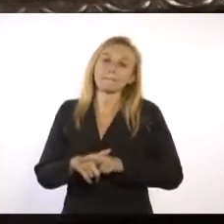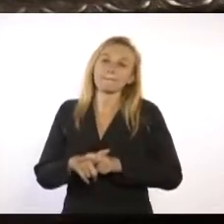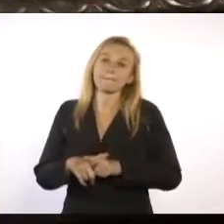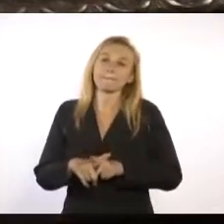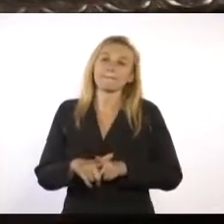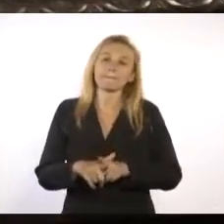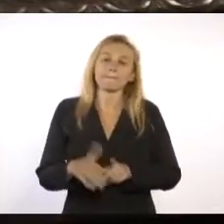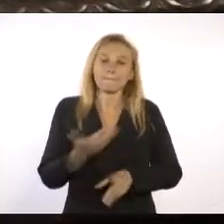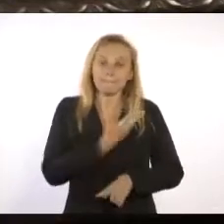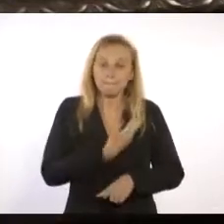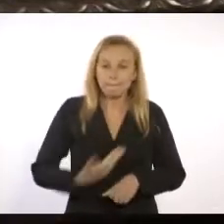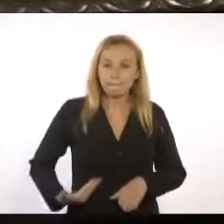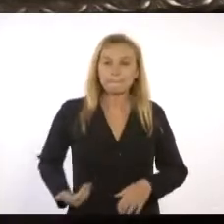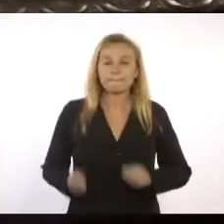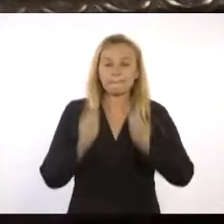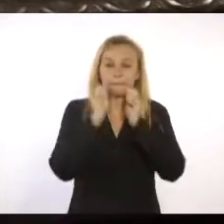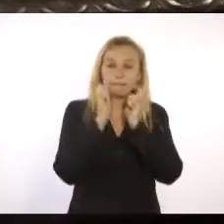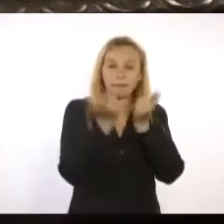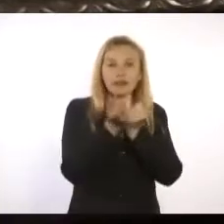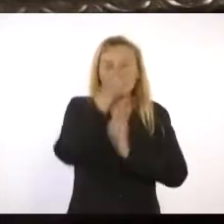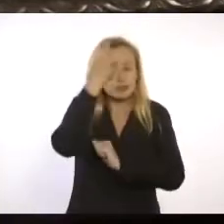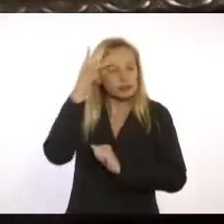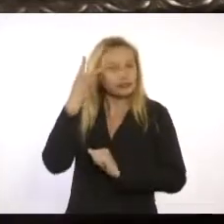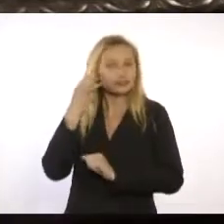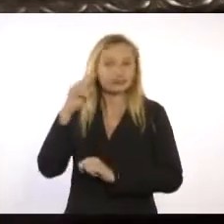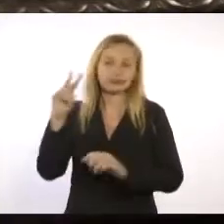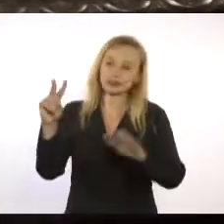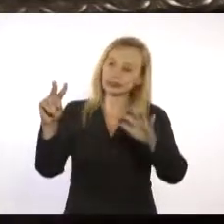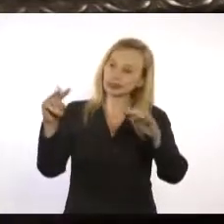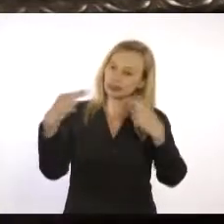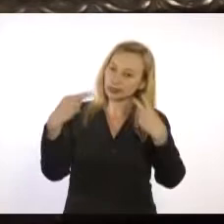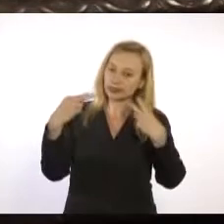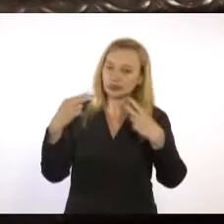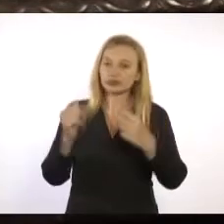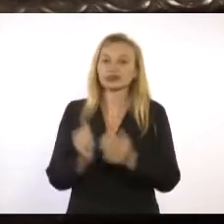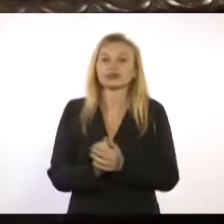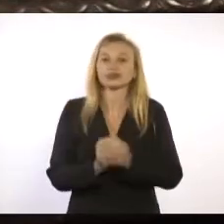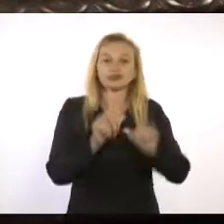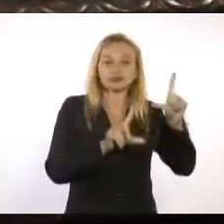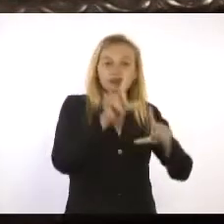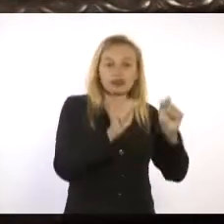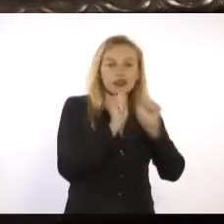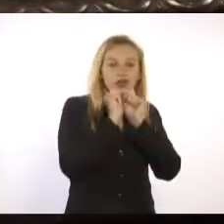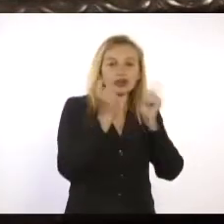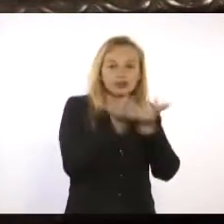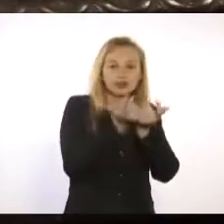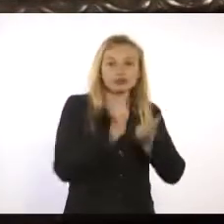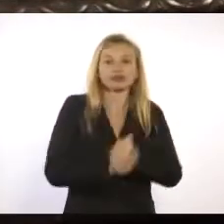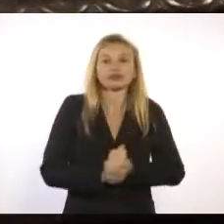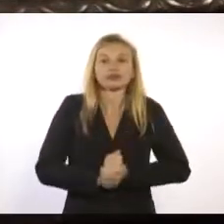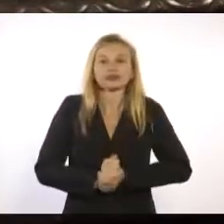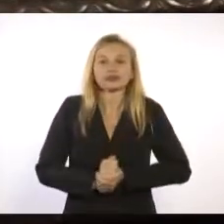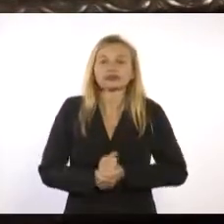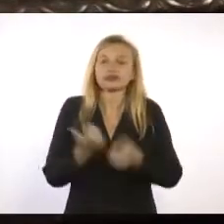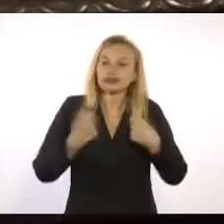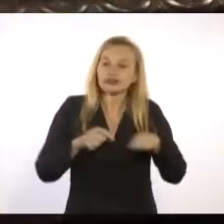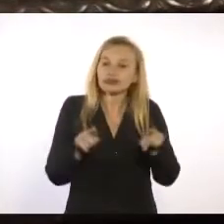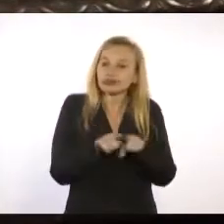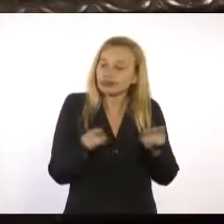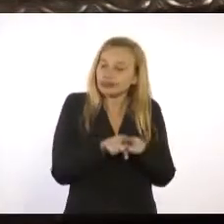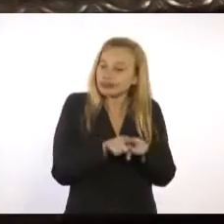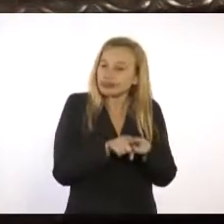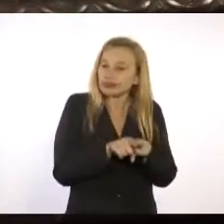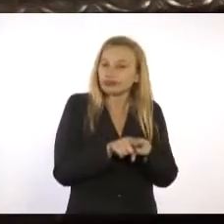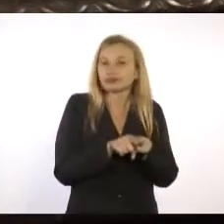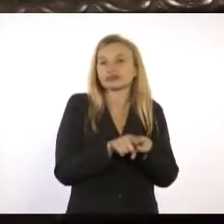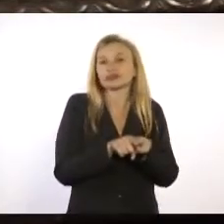que as pessoas que nos veem, que nos ouvem aí pela TV Alerj, precisa também dar